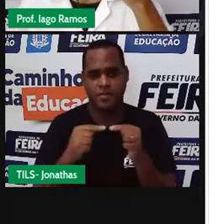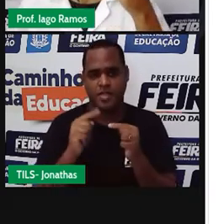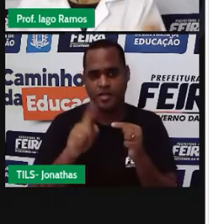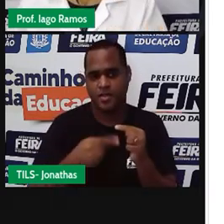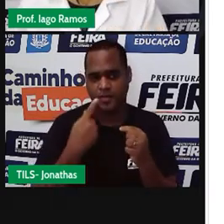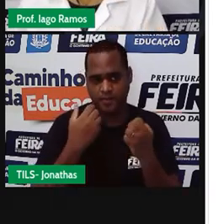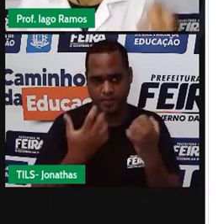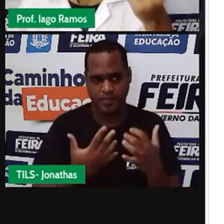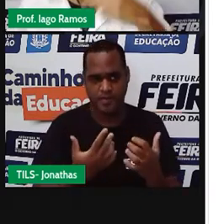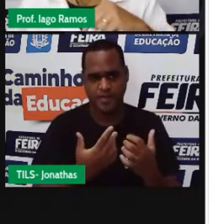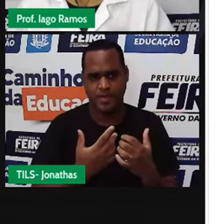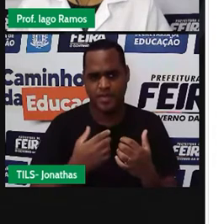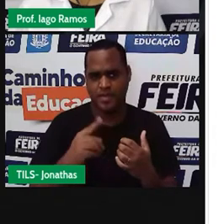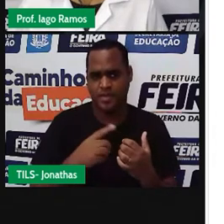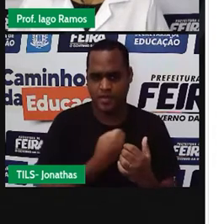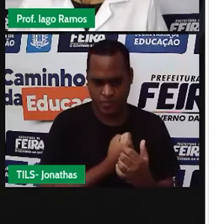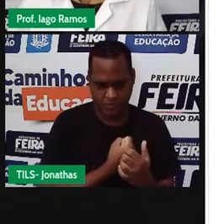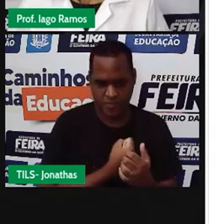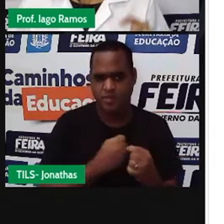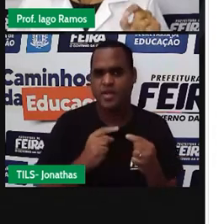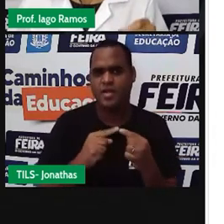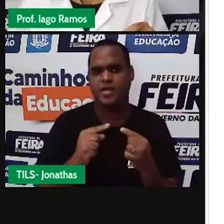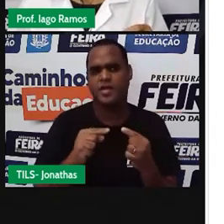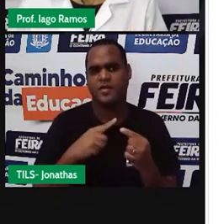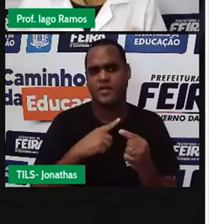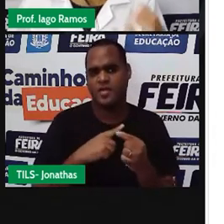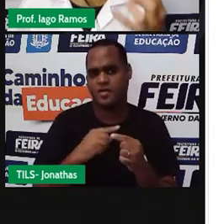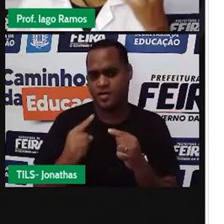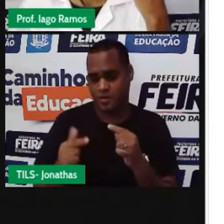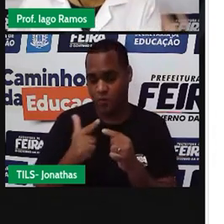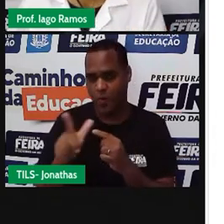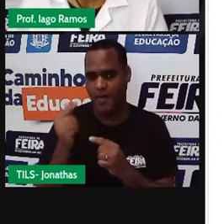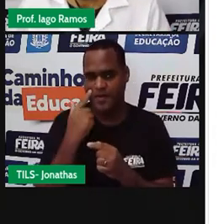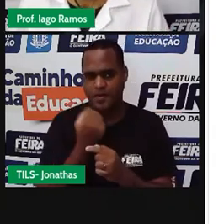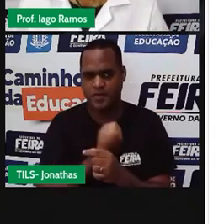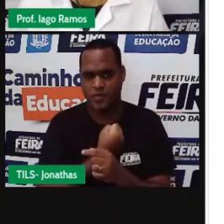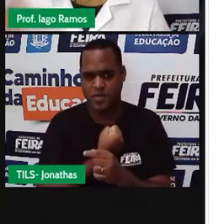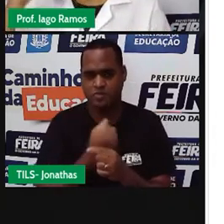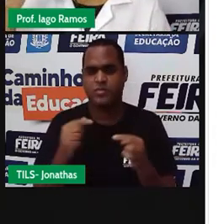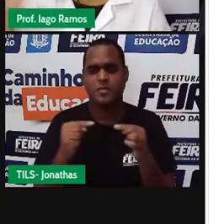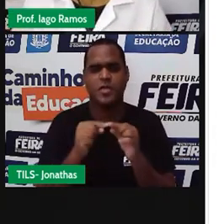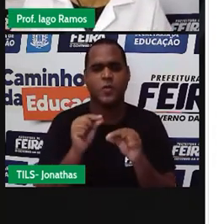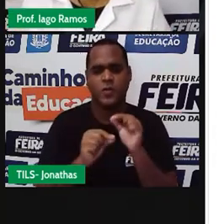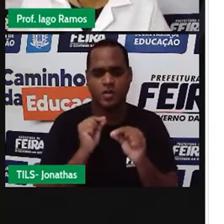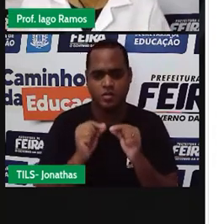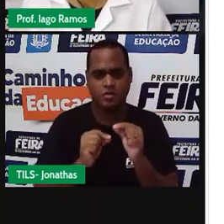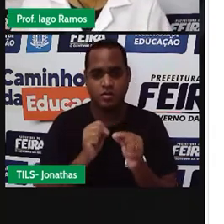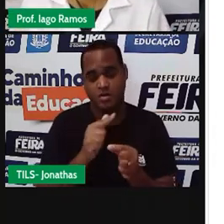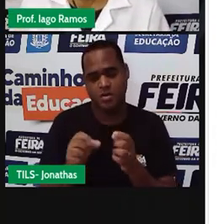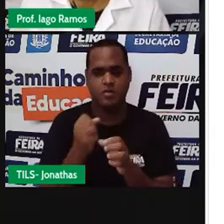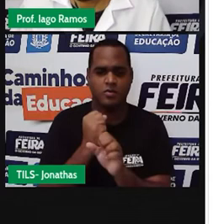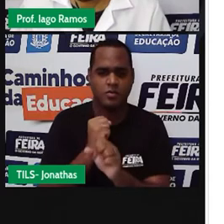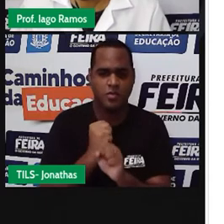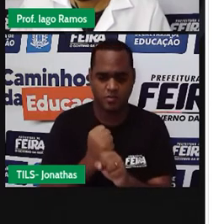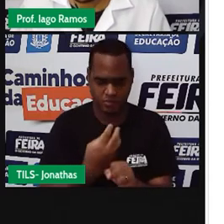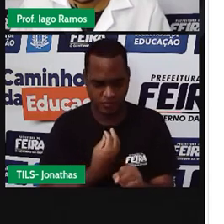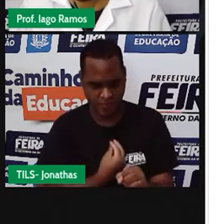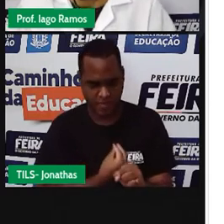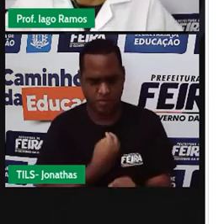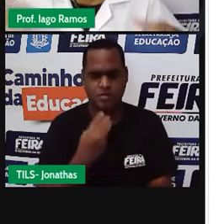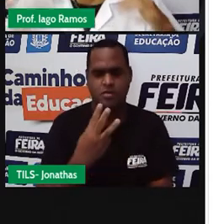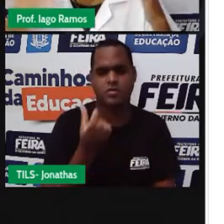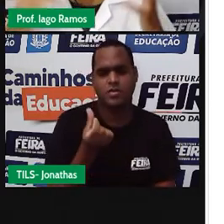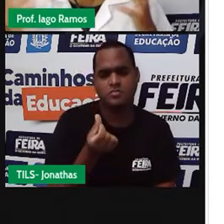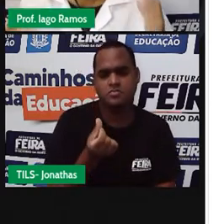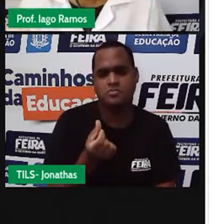ele vezes ele dá 36 tô Qual é o número que eu faço ele vezes ele mesmo para dar 36